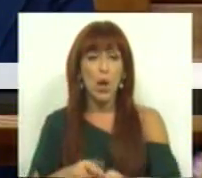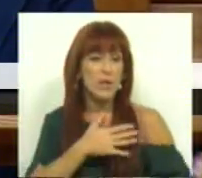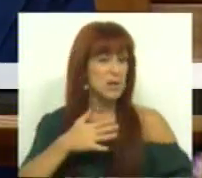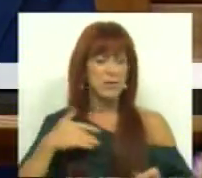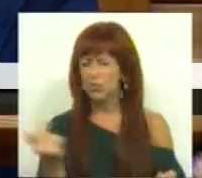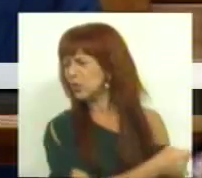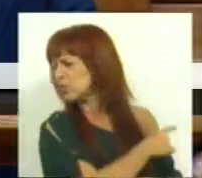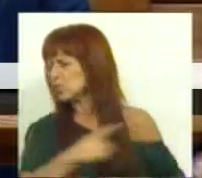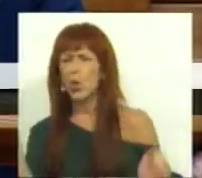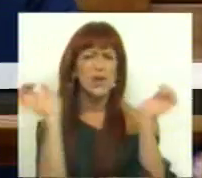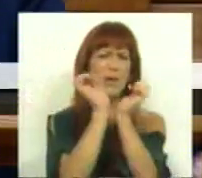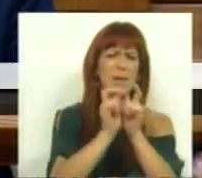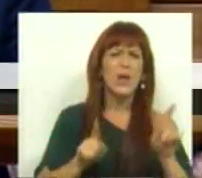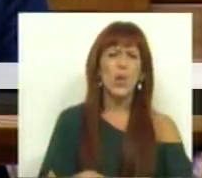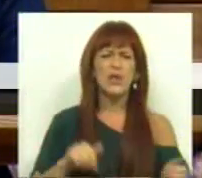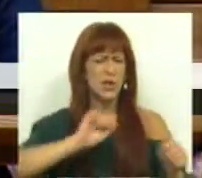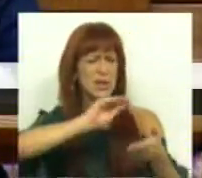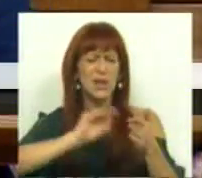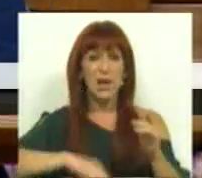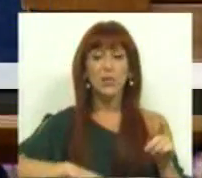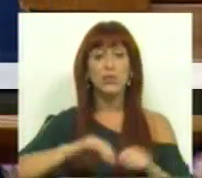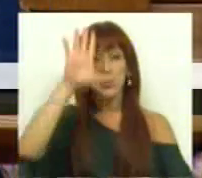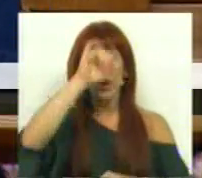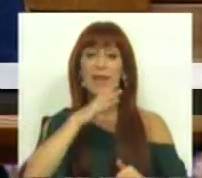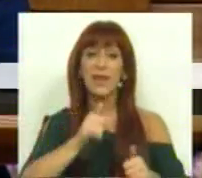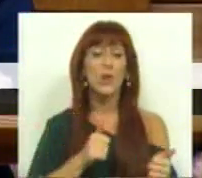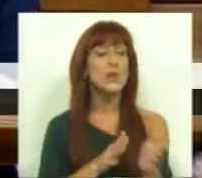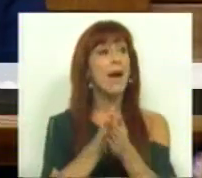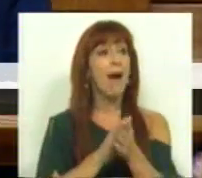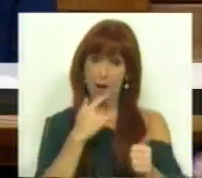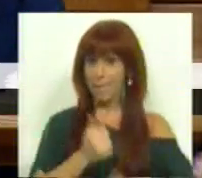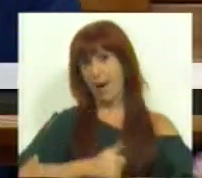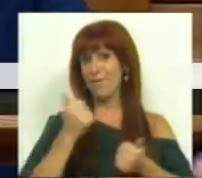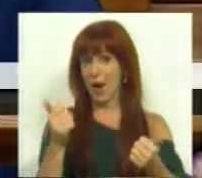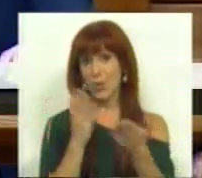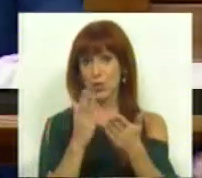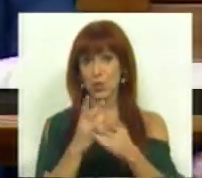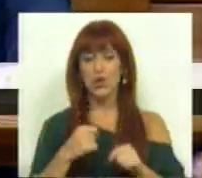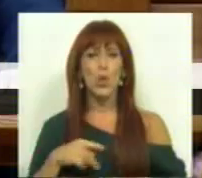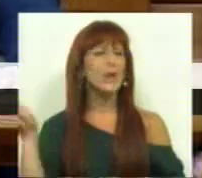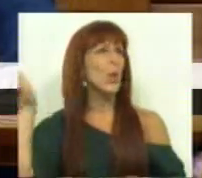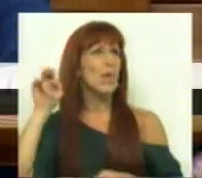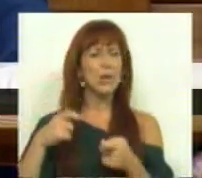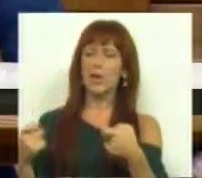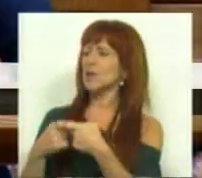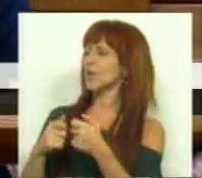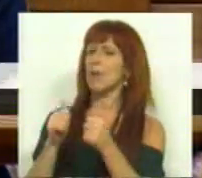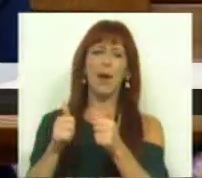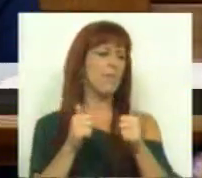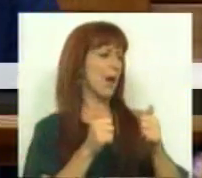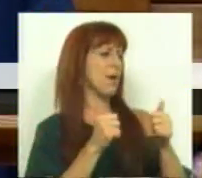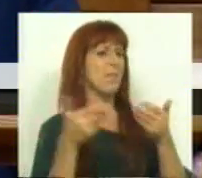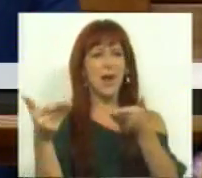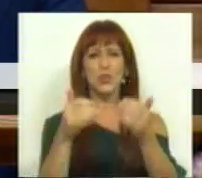Soares. Carlos Moedas diz que o estudo é bem feito e esfrega as mãos de contente quando ouve Bruxelas elogiar tão